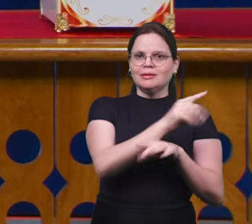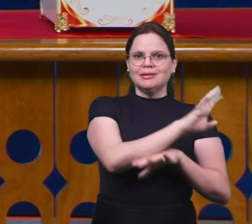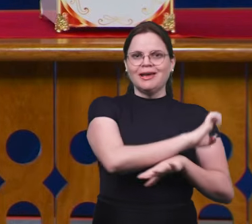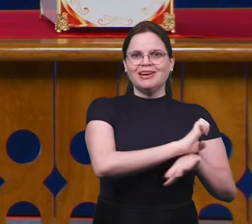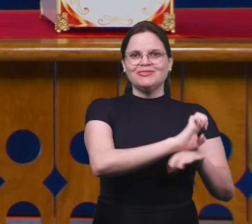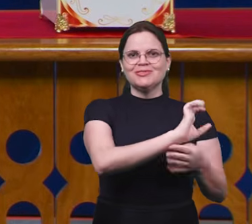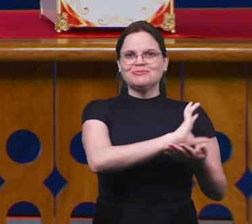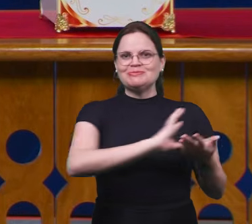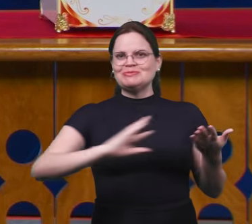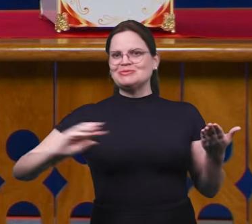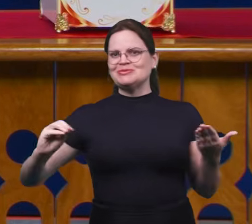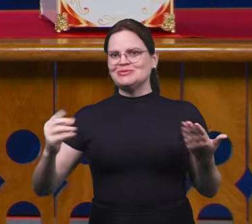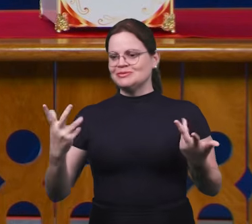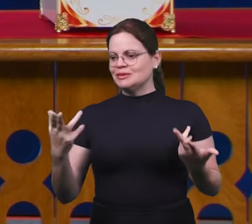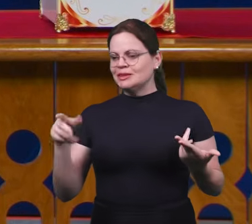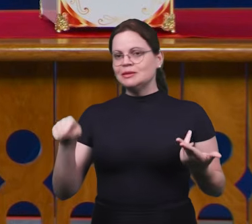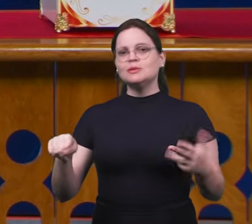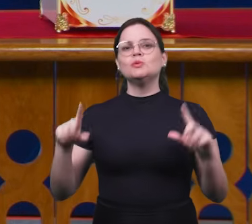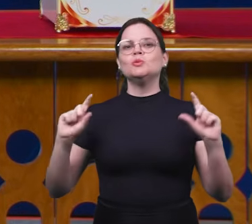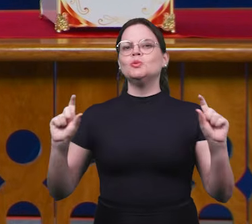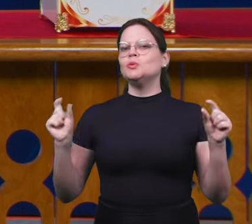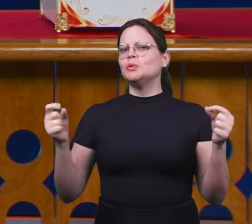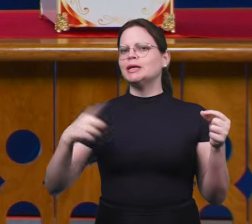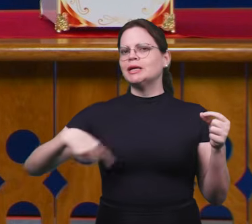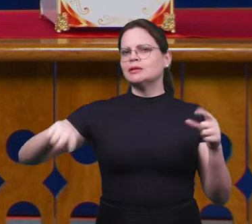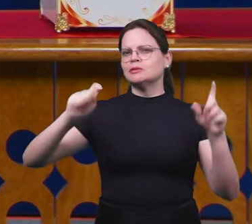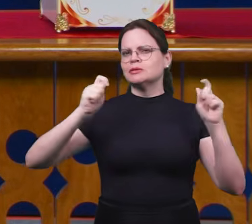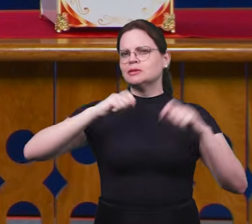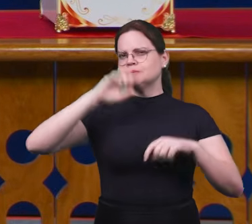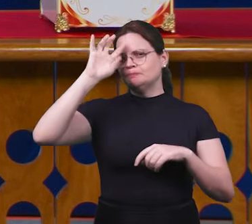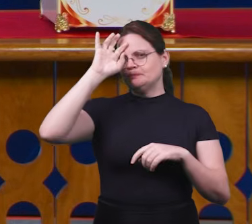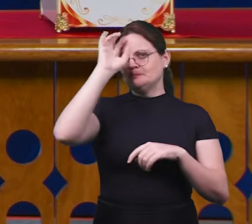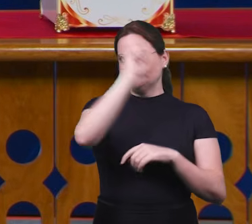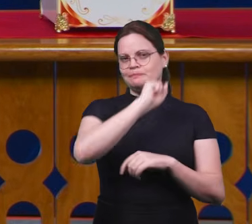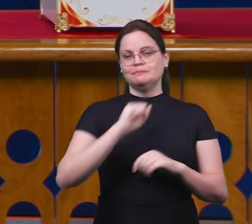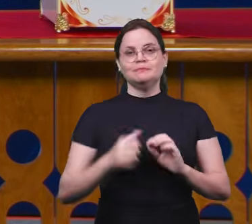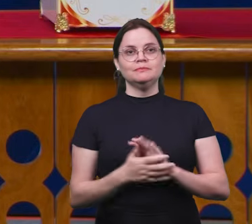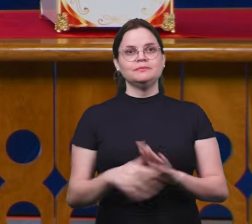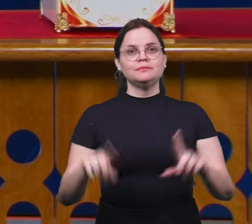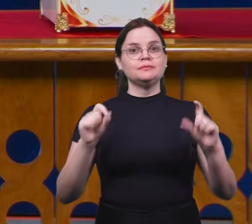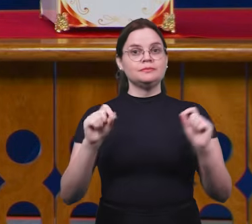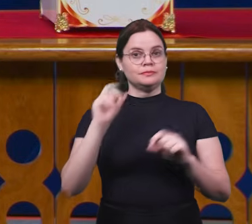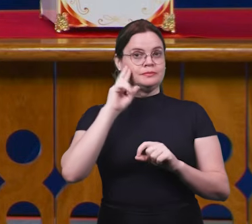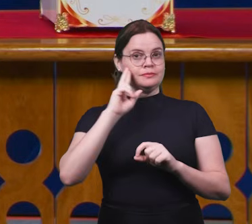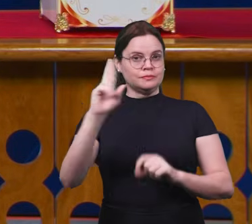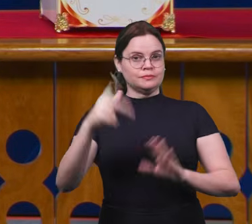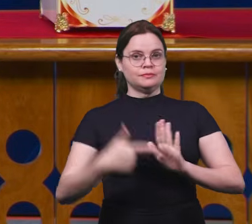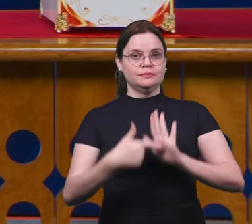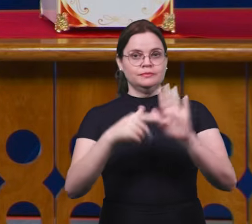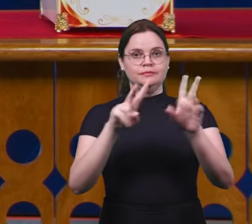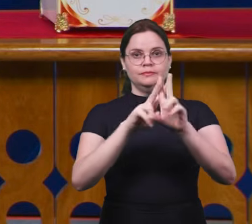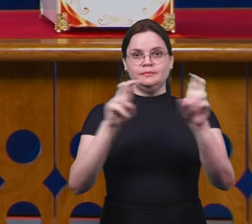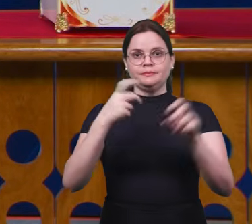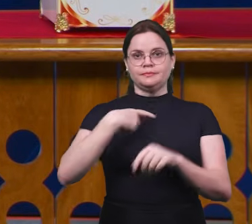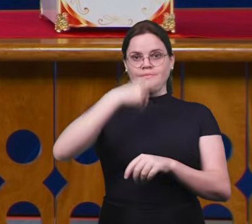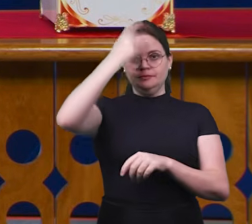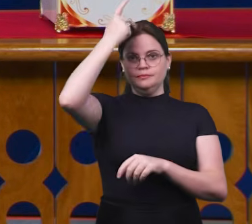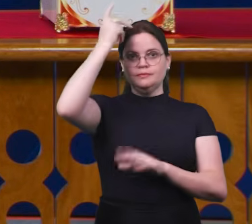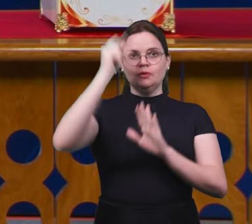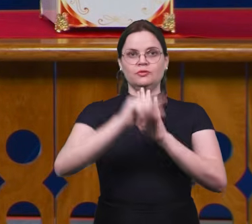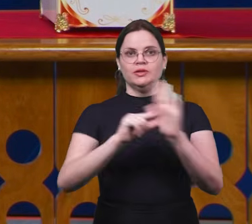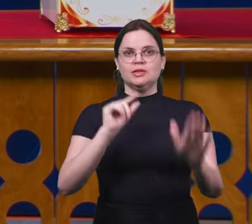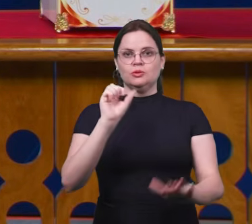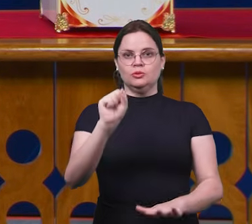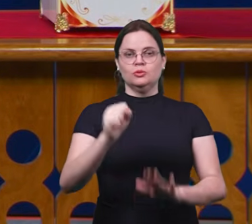Éfeso. Qual é a lição do Pentecostes? O que o Senhor fala aqui no verso